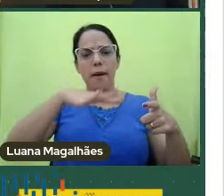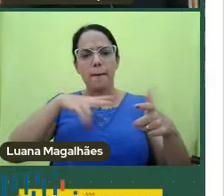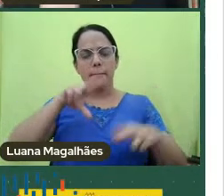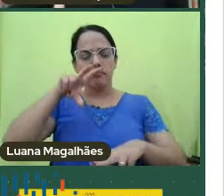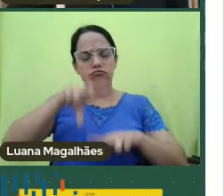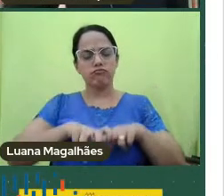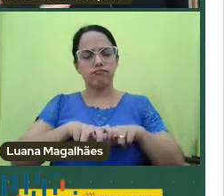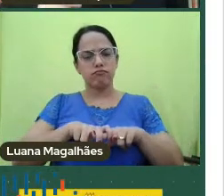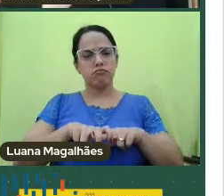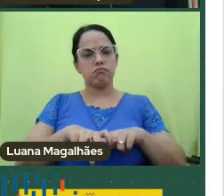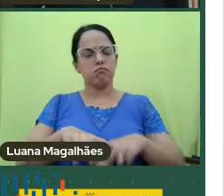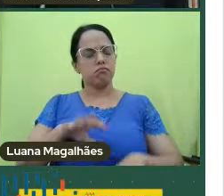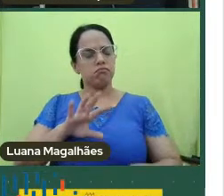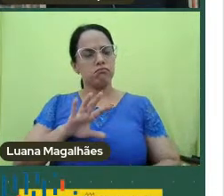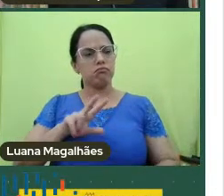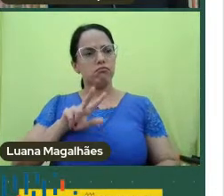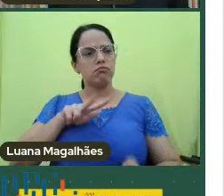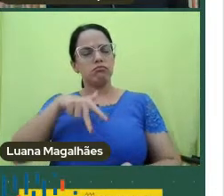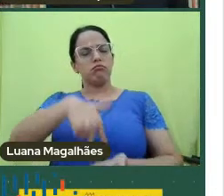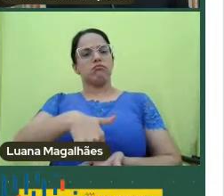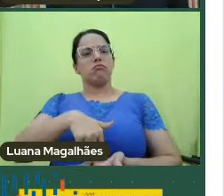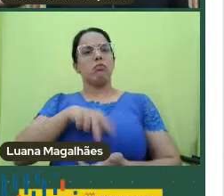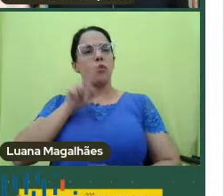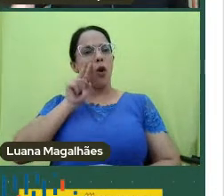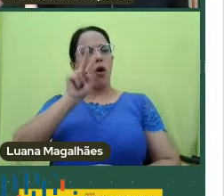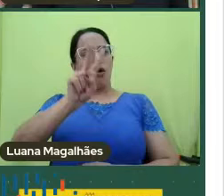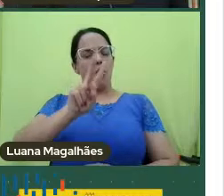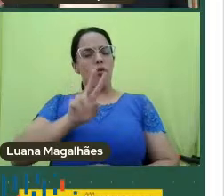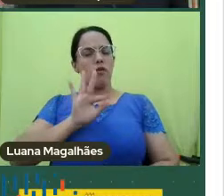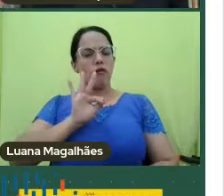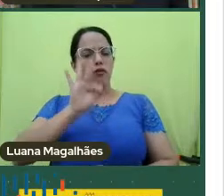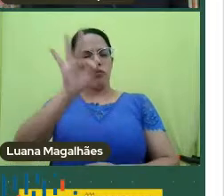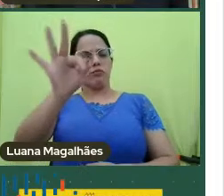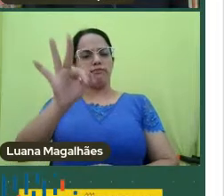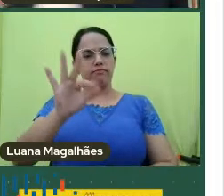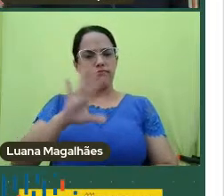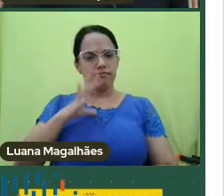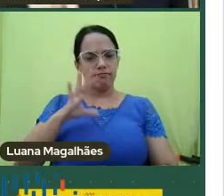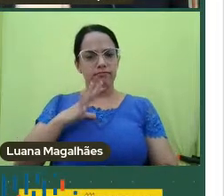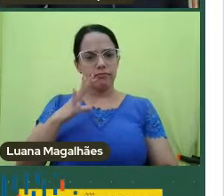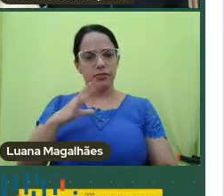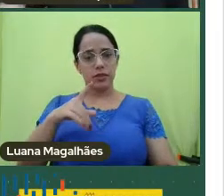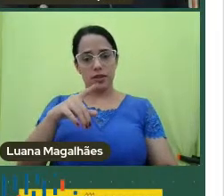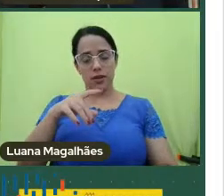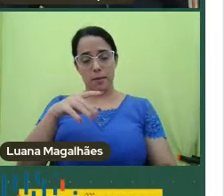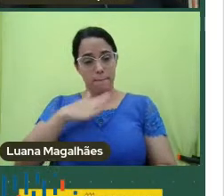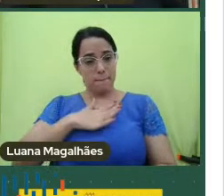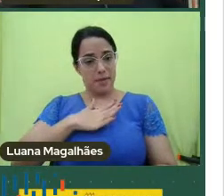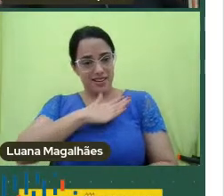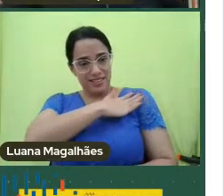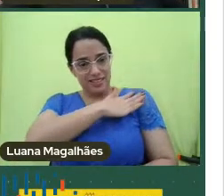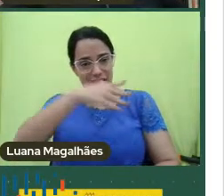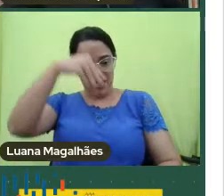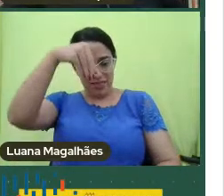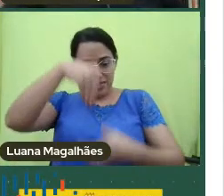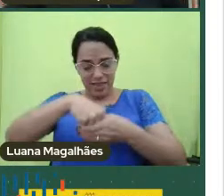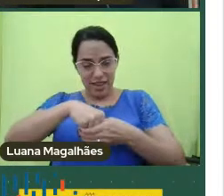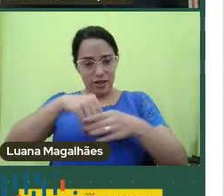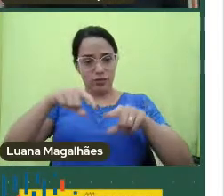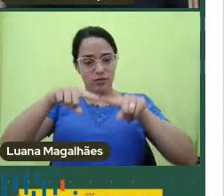altiva, sem medo, olhando para o futuro, para frente. E os militares, mesmo estando dentro do ambiente